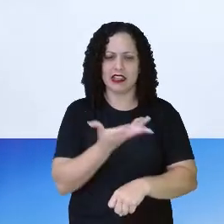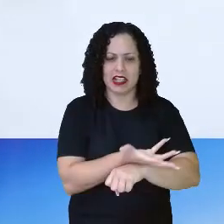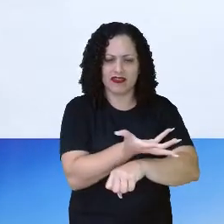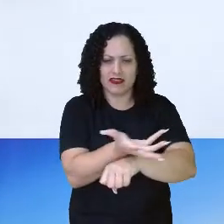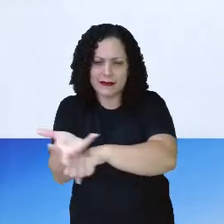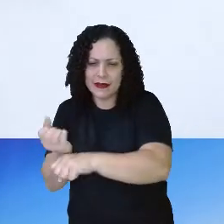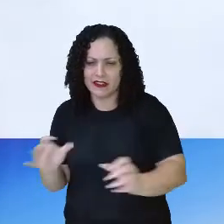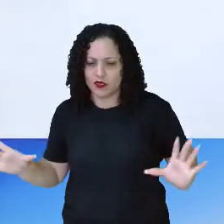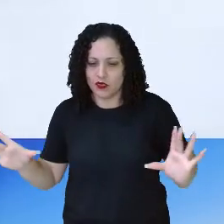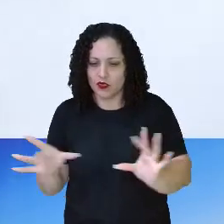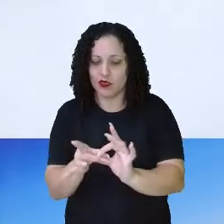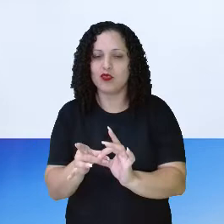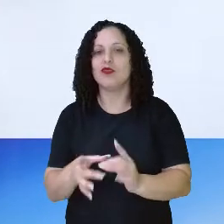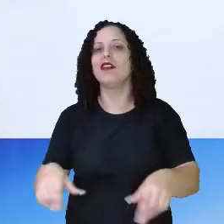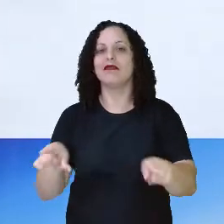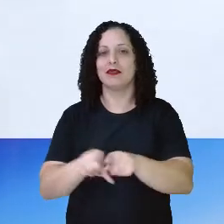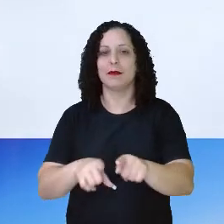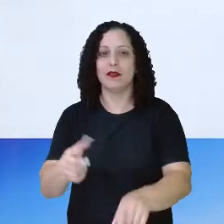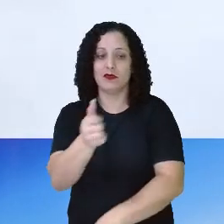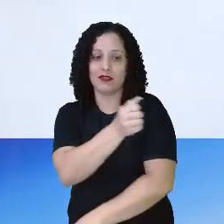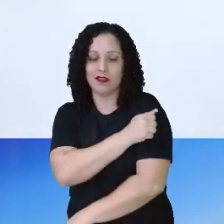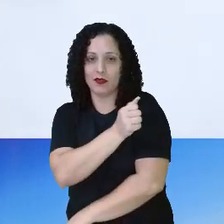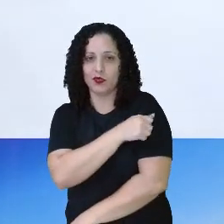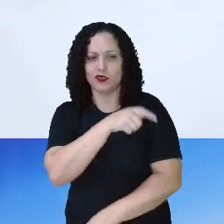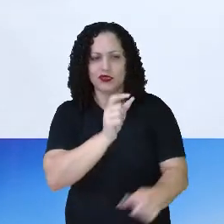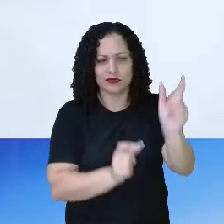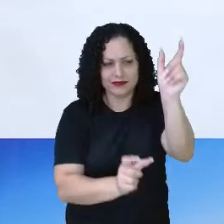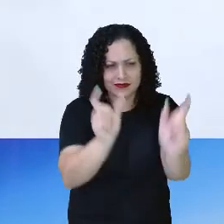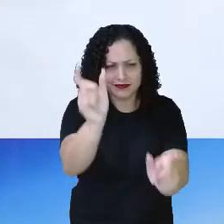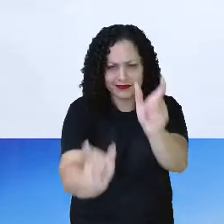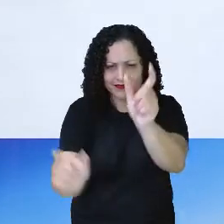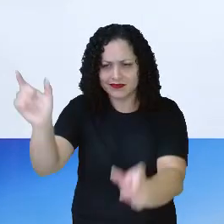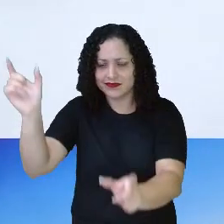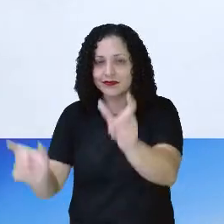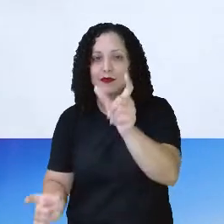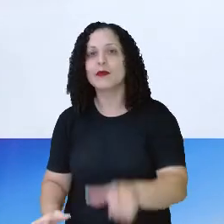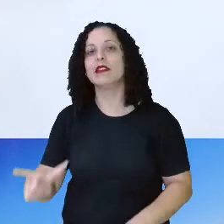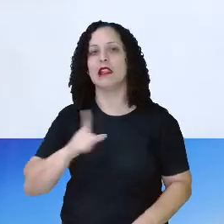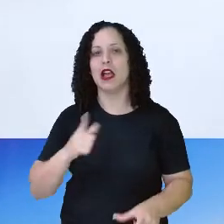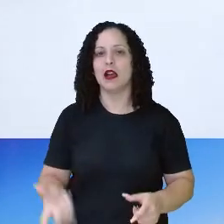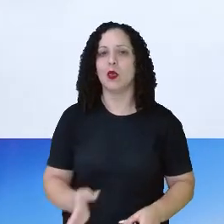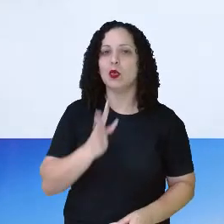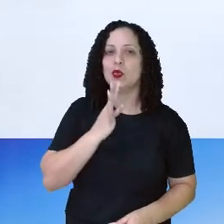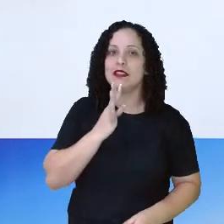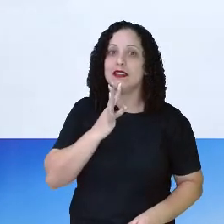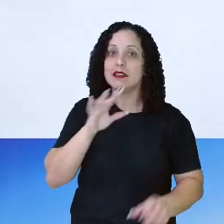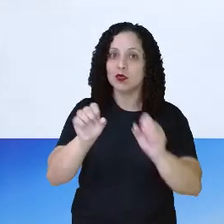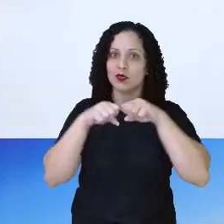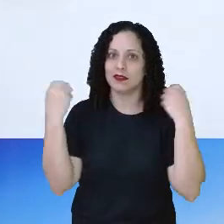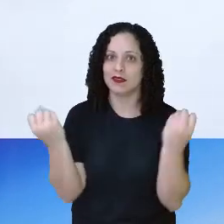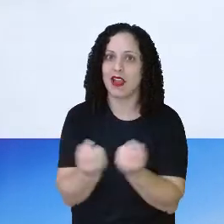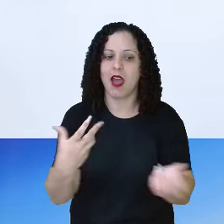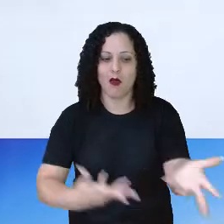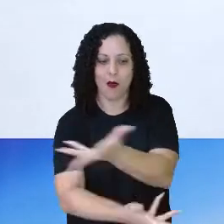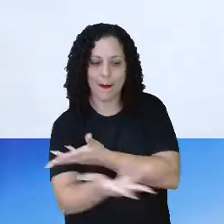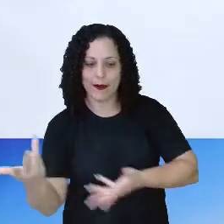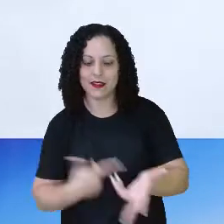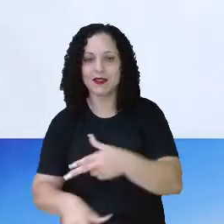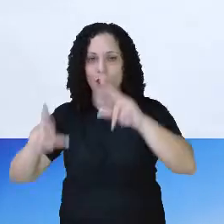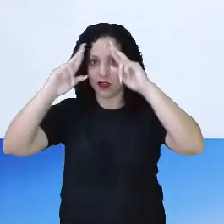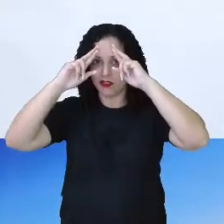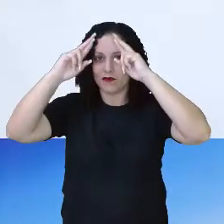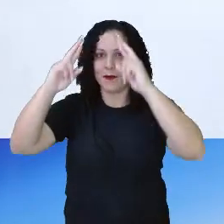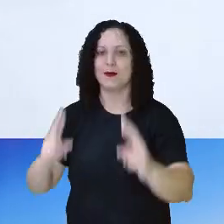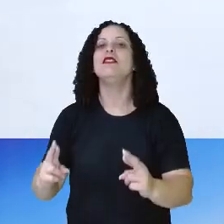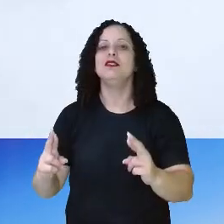interdisciplinaridade, os estudantes estão ali trabalhando o social, a cooperação, o respeito ao outro, ao tempo